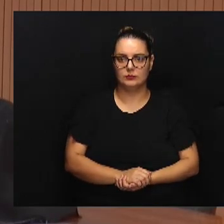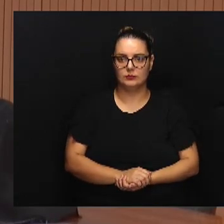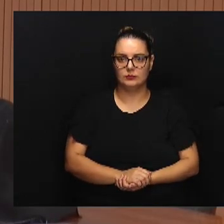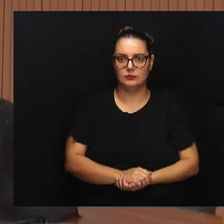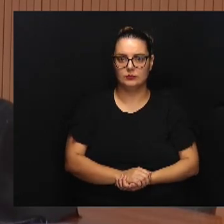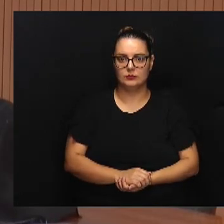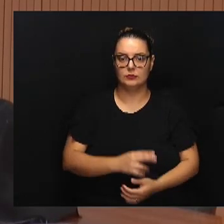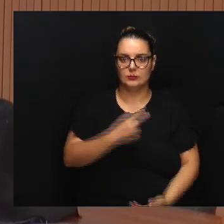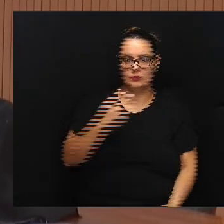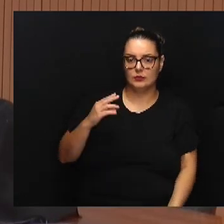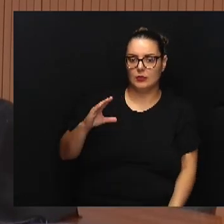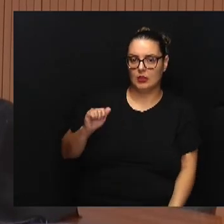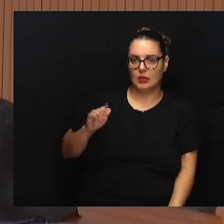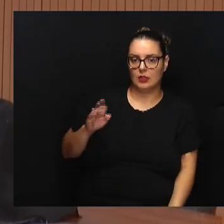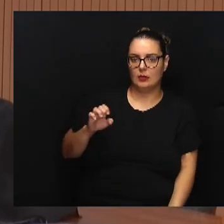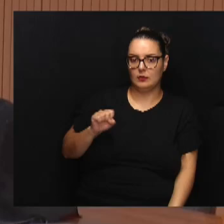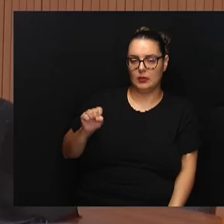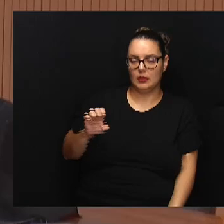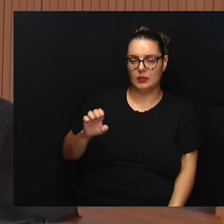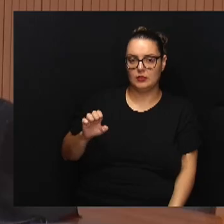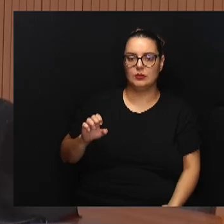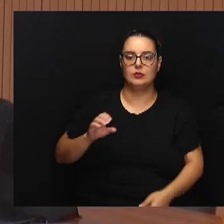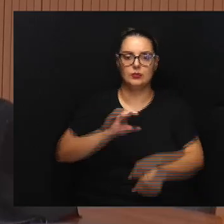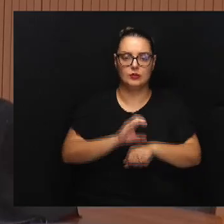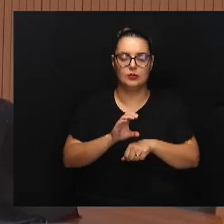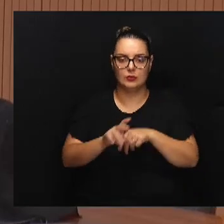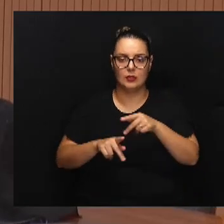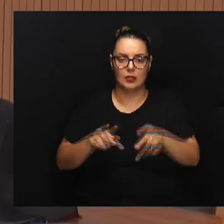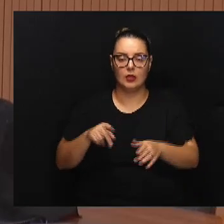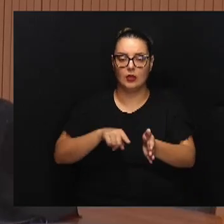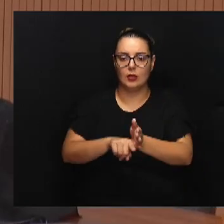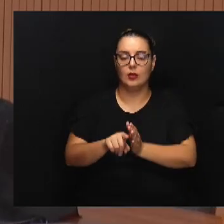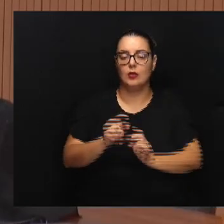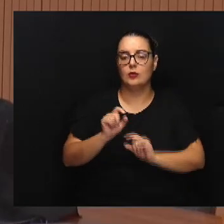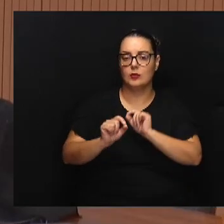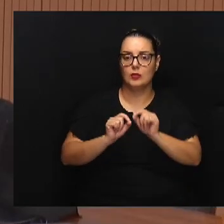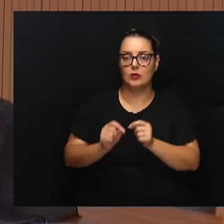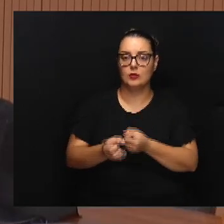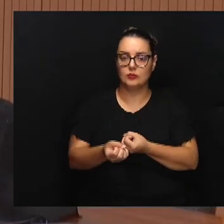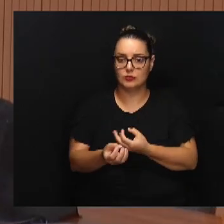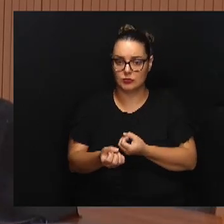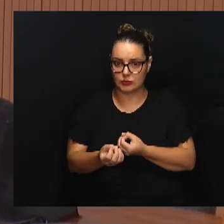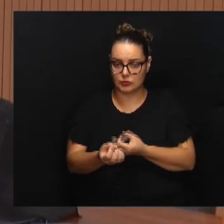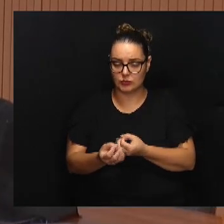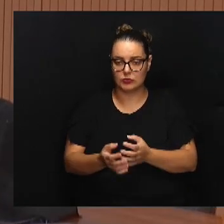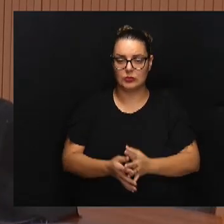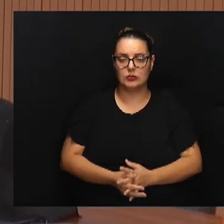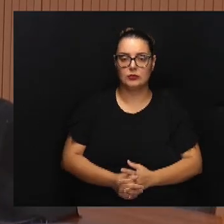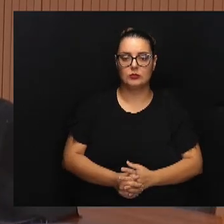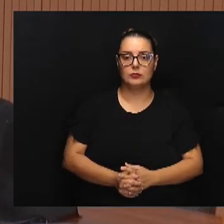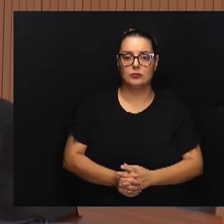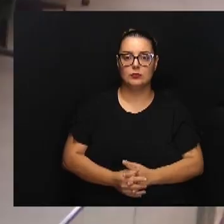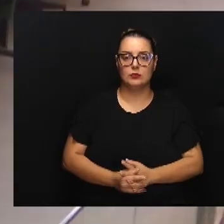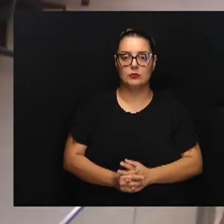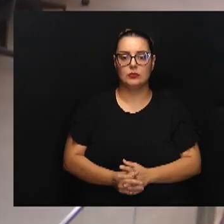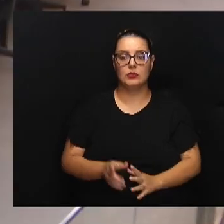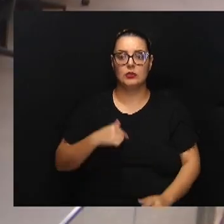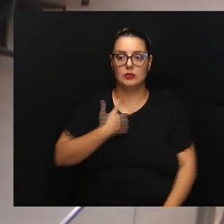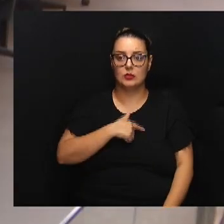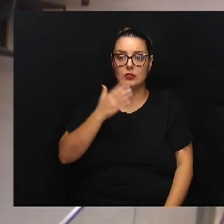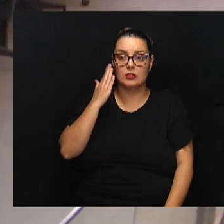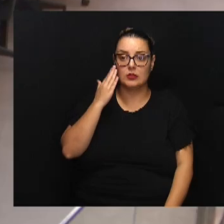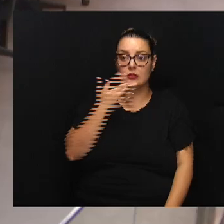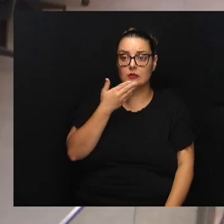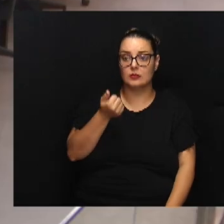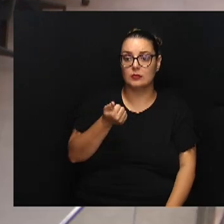Meu nome é Cabé, sou do Cursinho Popular Trio, e a pergunta sobre os dados para a gente saber melhor,